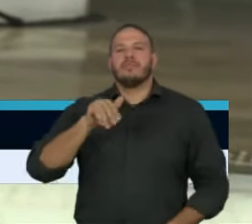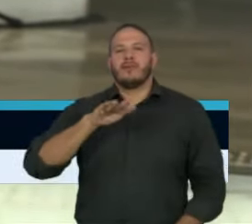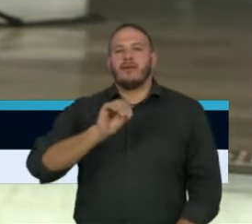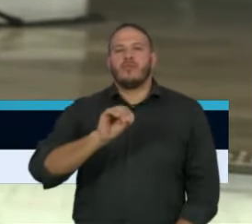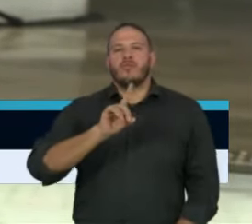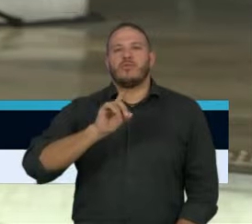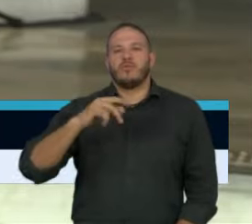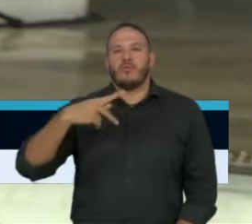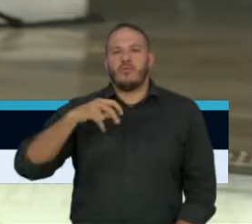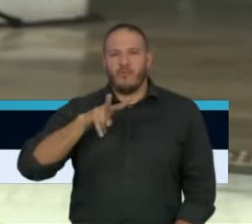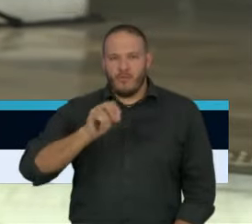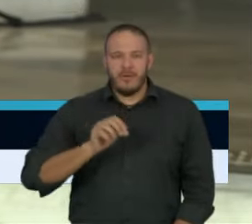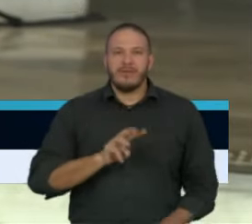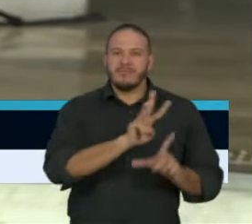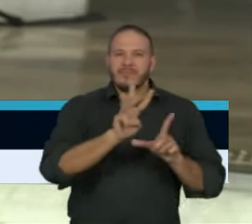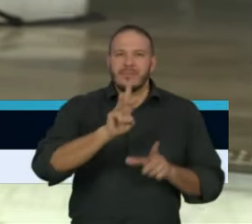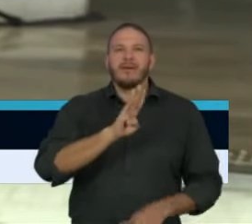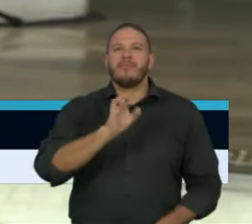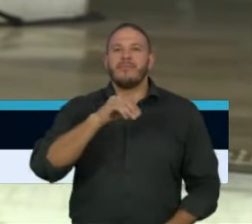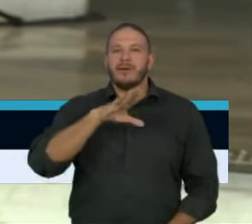informações,